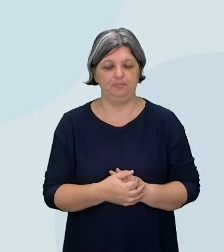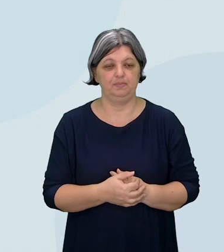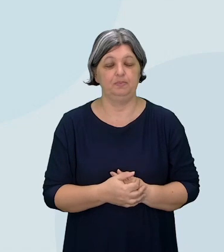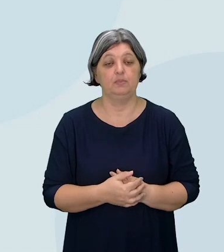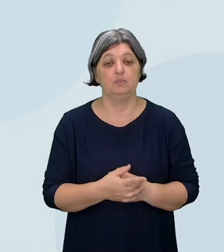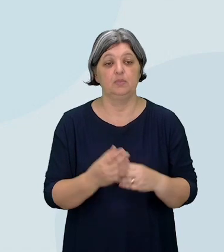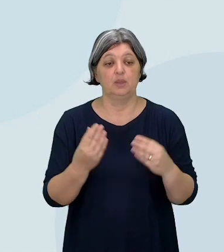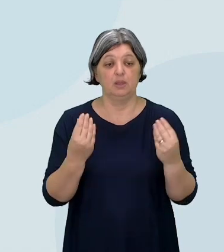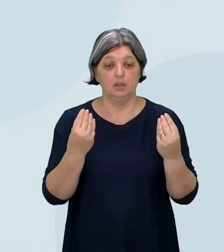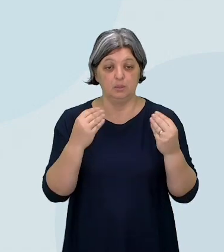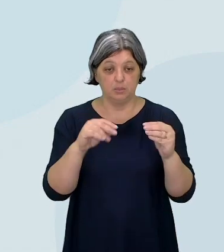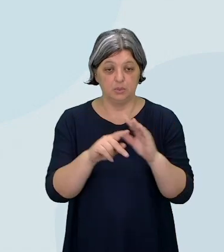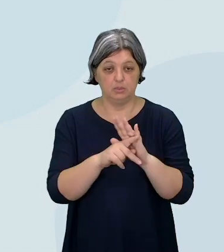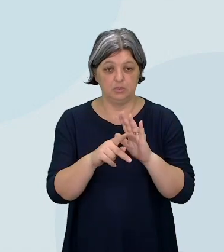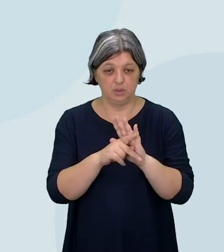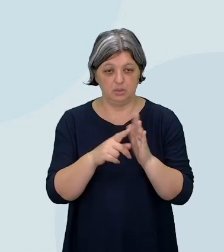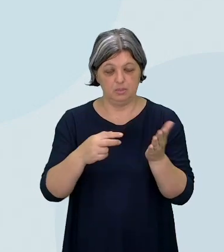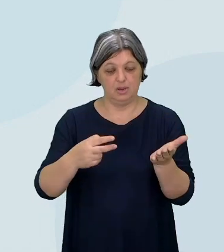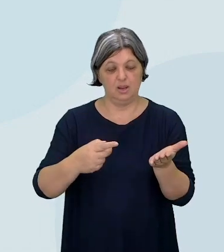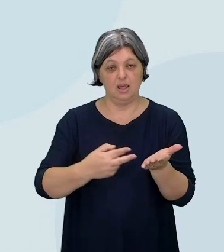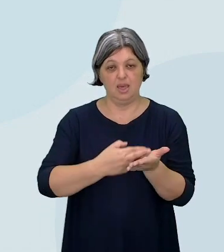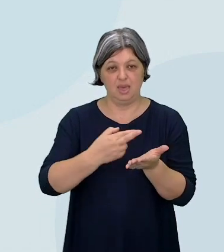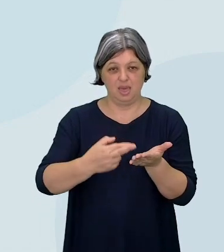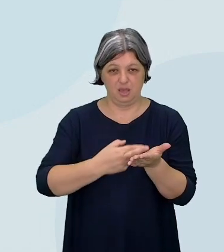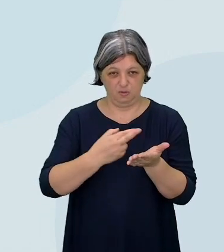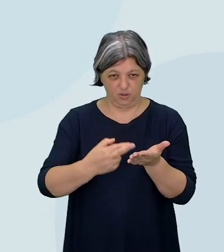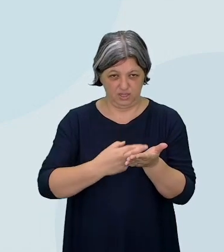foi publicada na revista FAPESP número